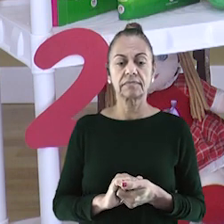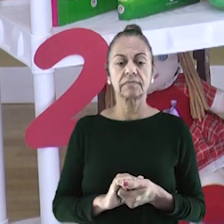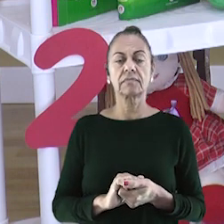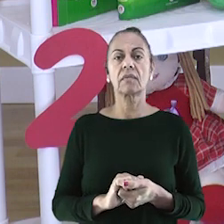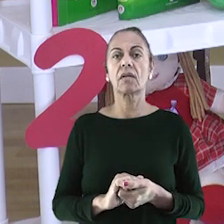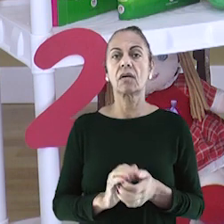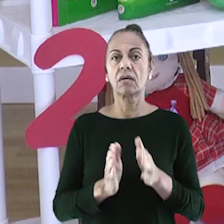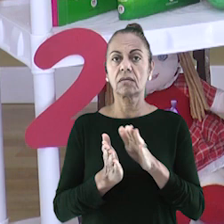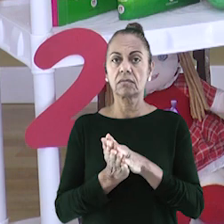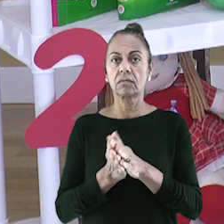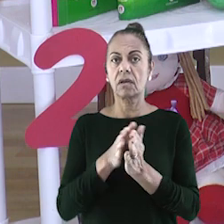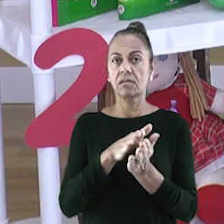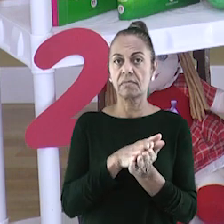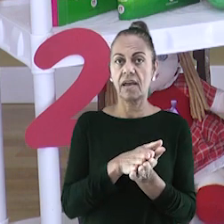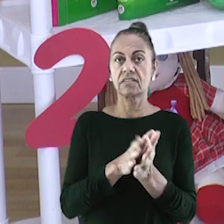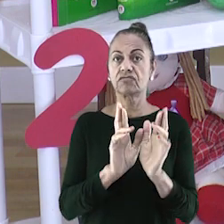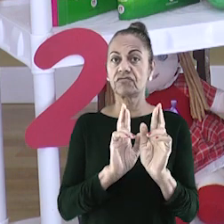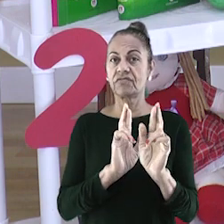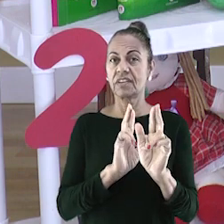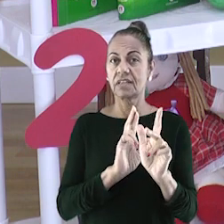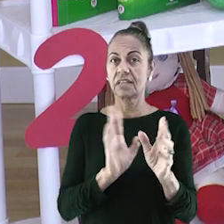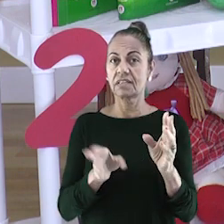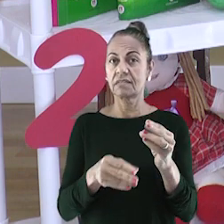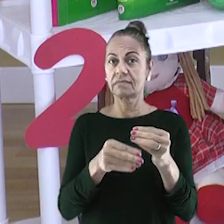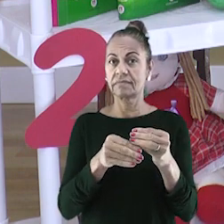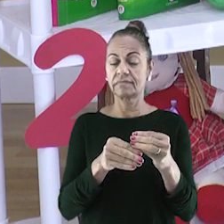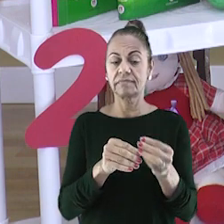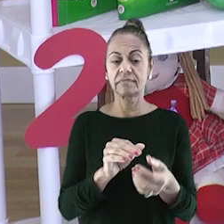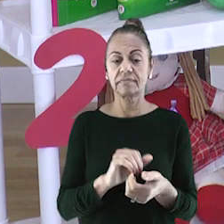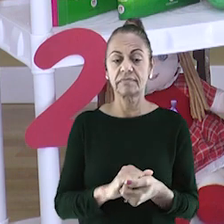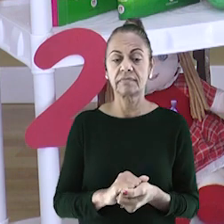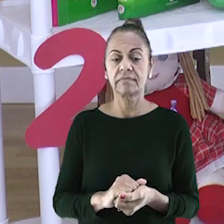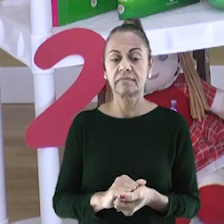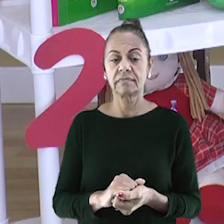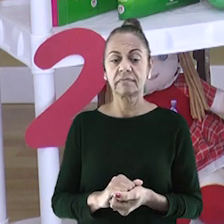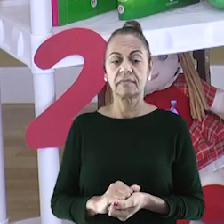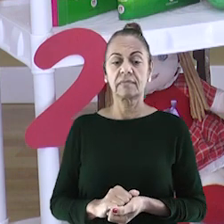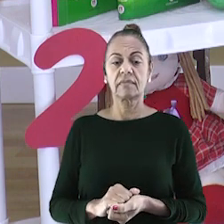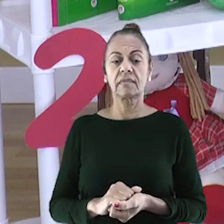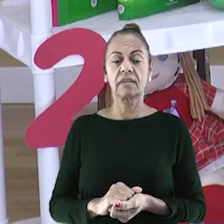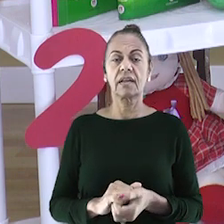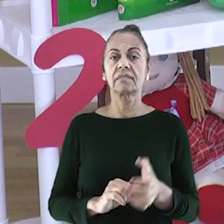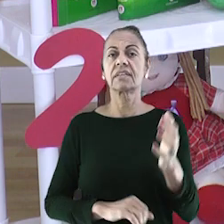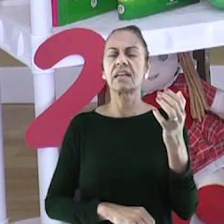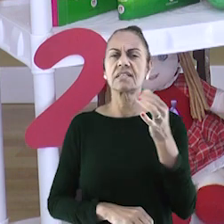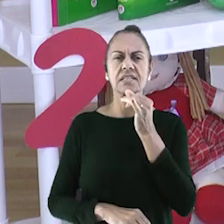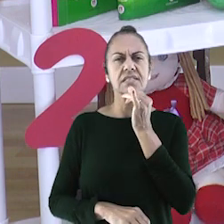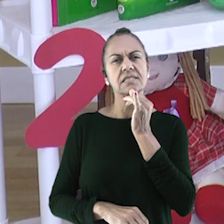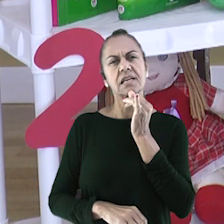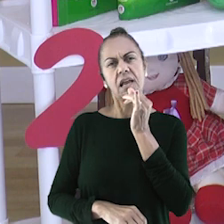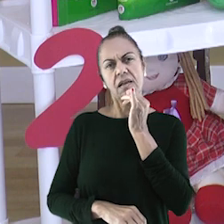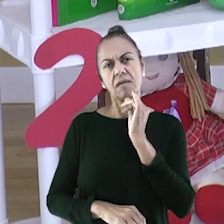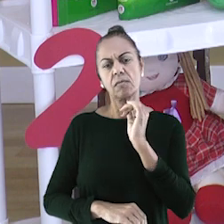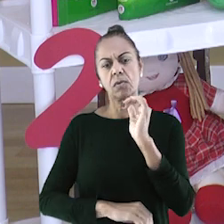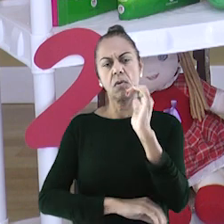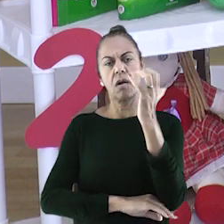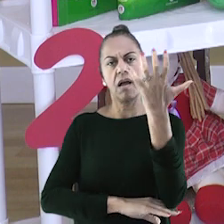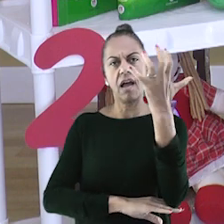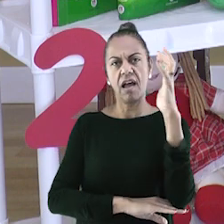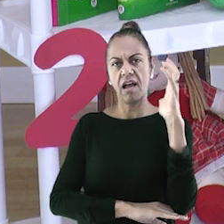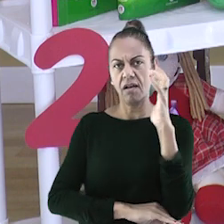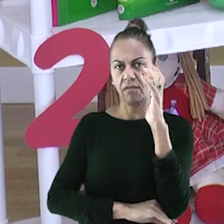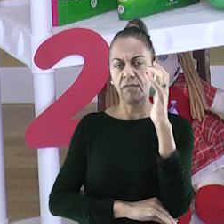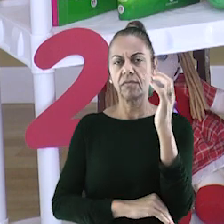assim. São duas partes diferentes que se complementam. Então, por exemplo, se eu quero fazer uma